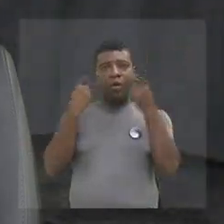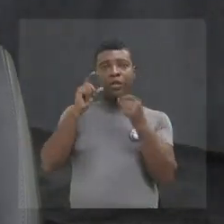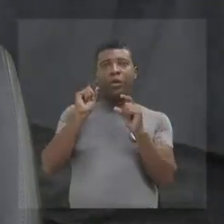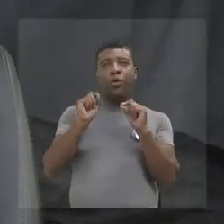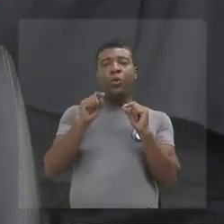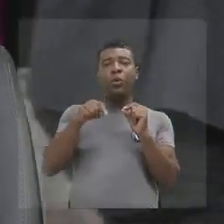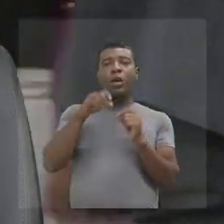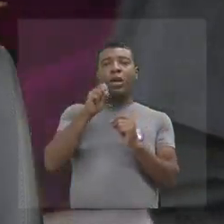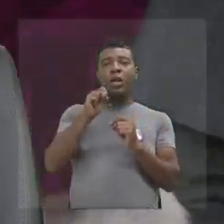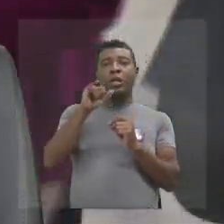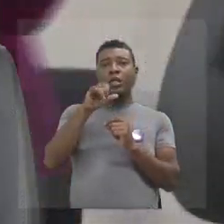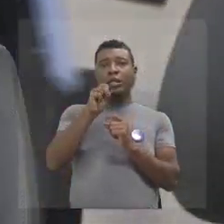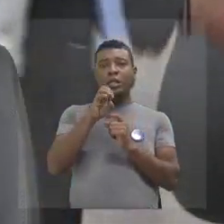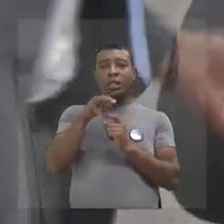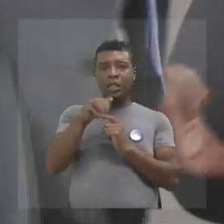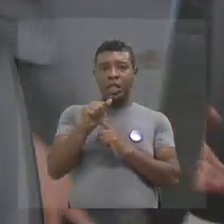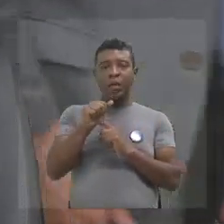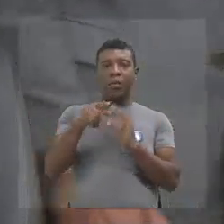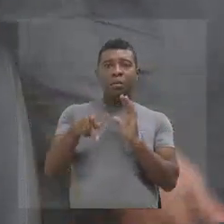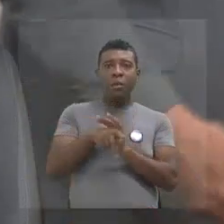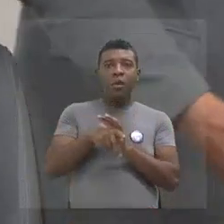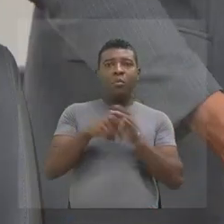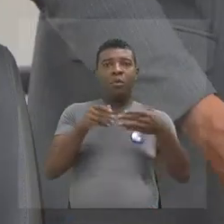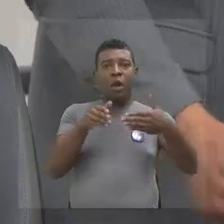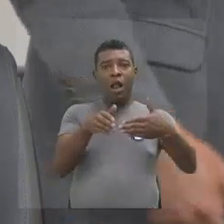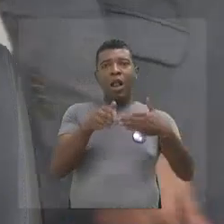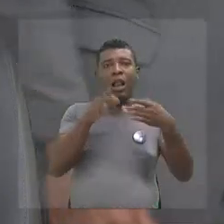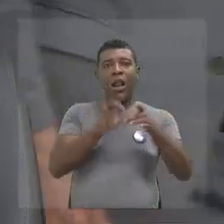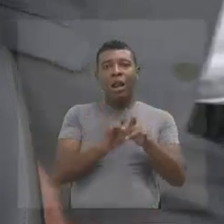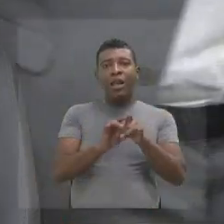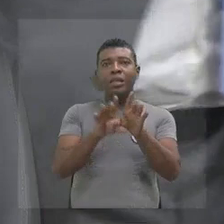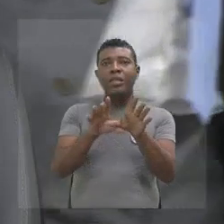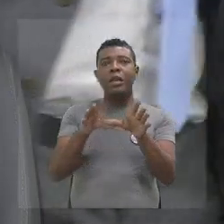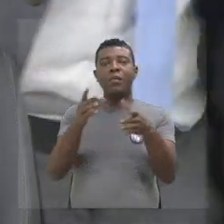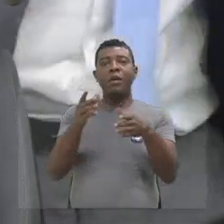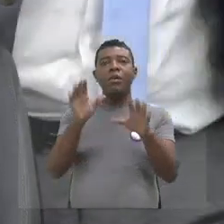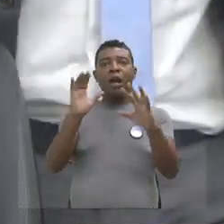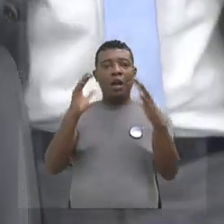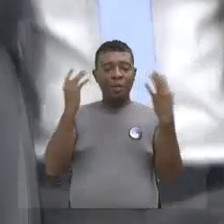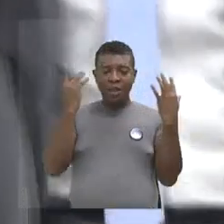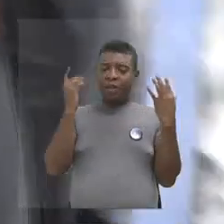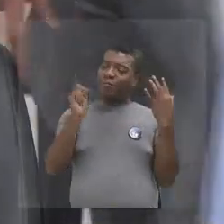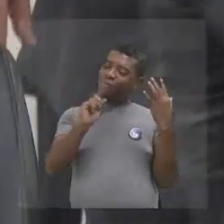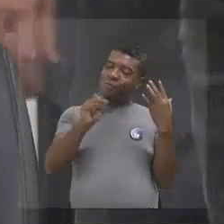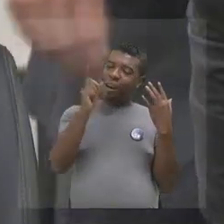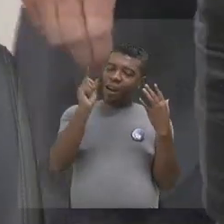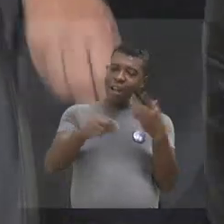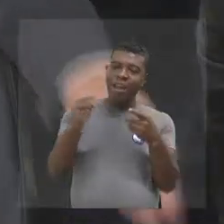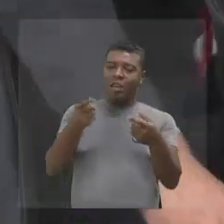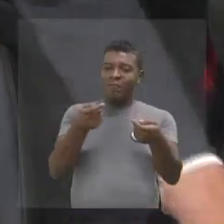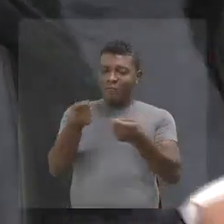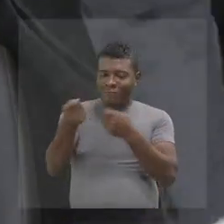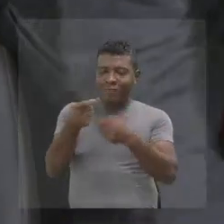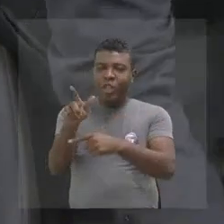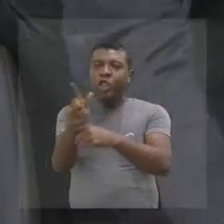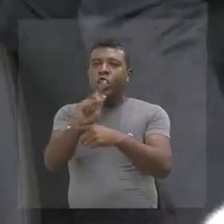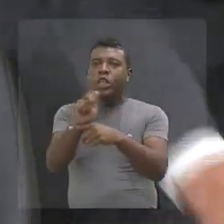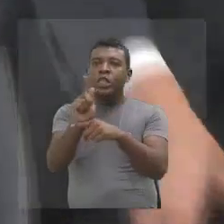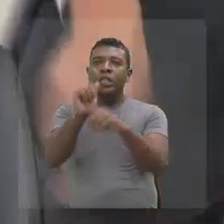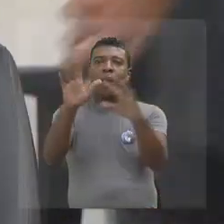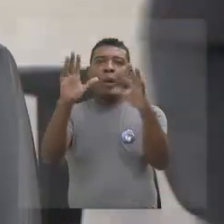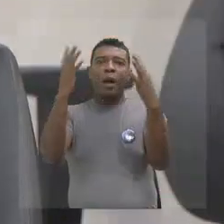sistema do licenciamento ambiental fosse o sistema da gestão ambiental e por isso